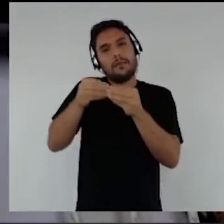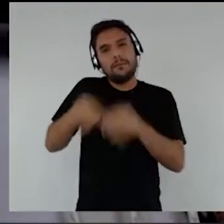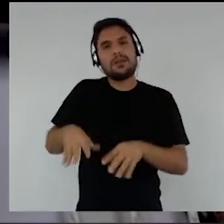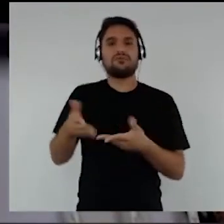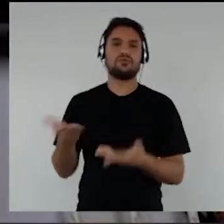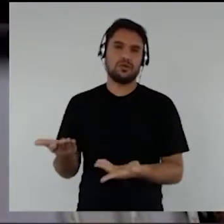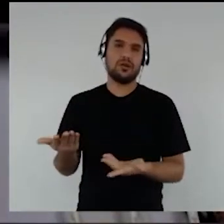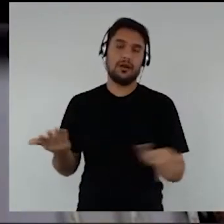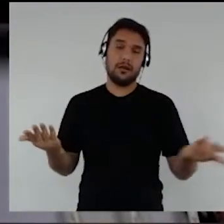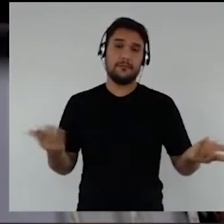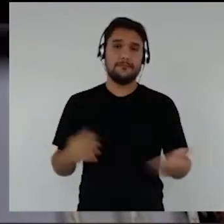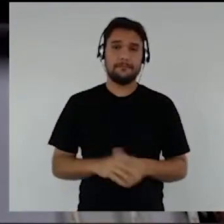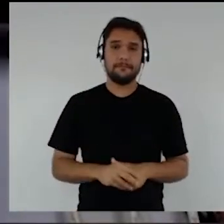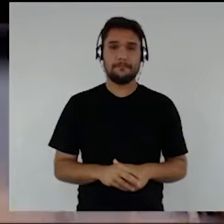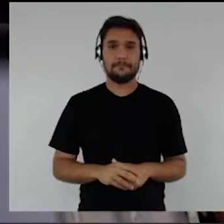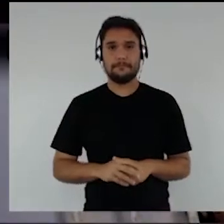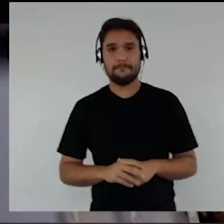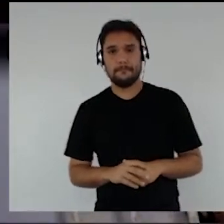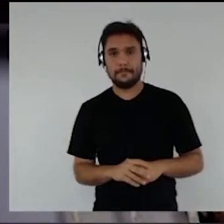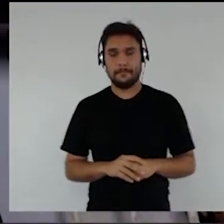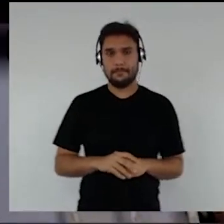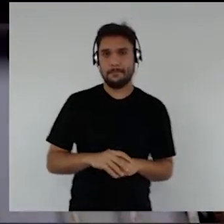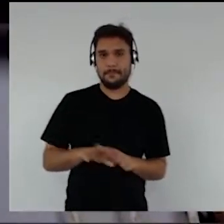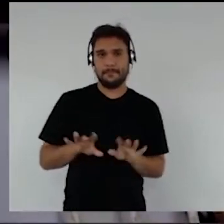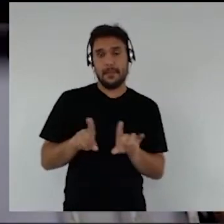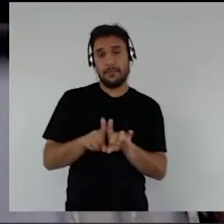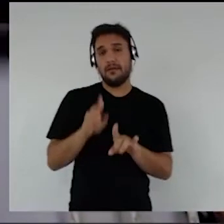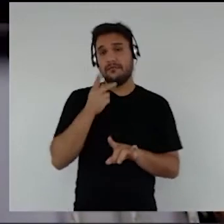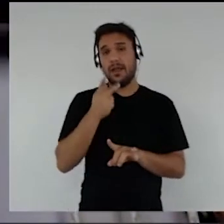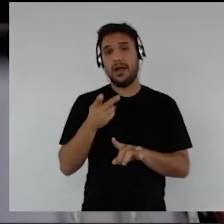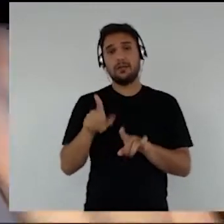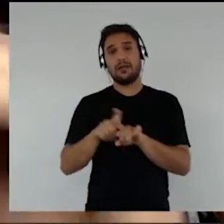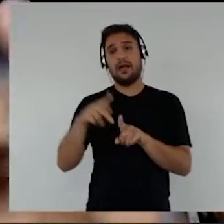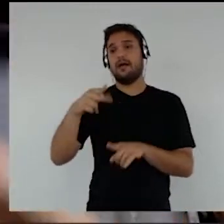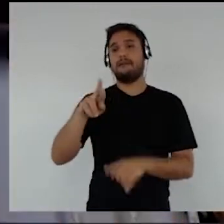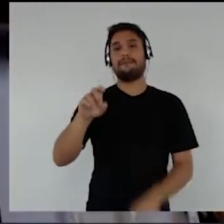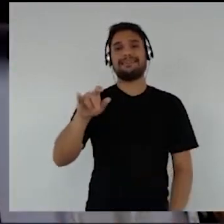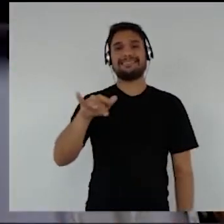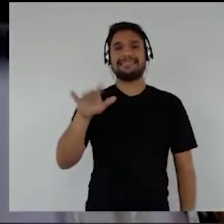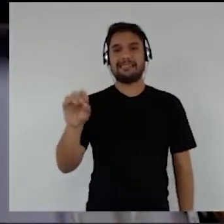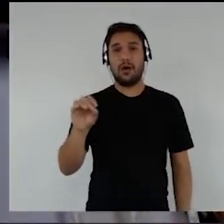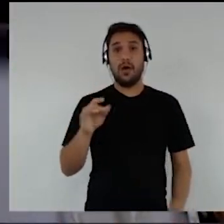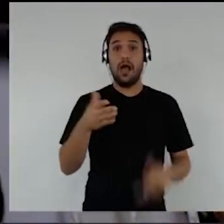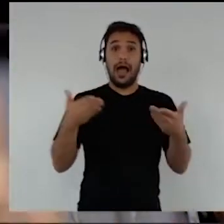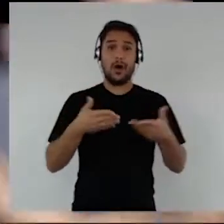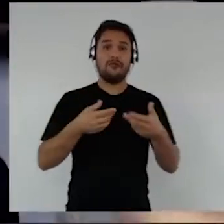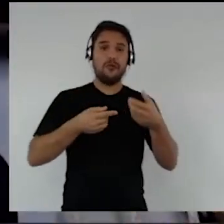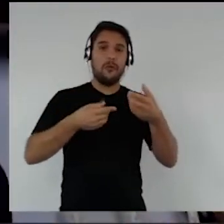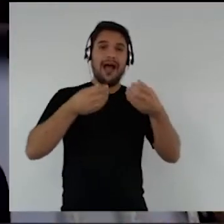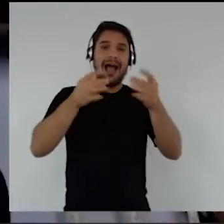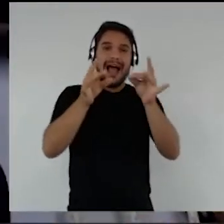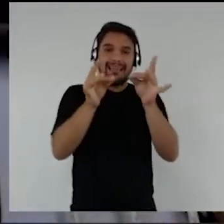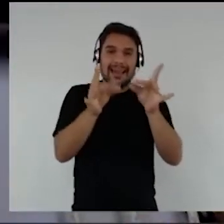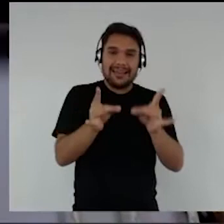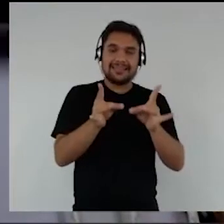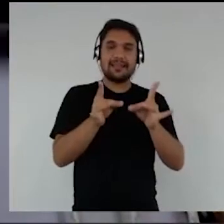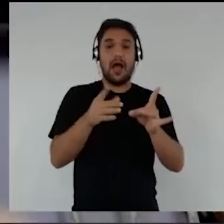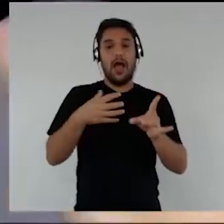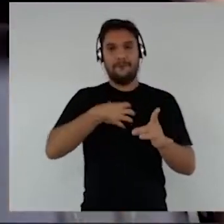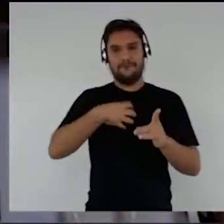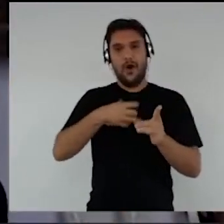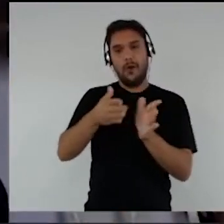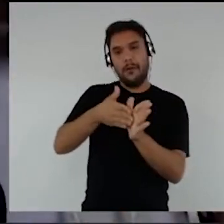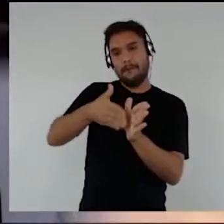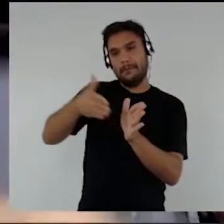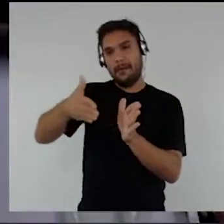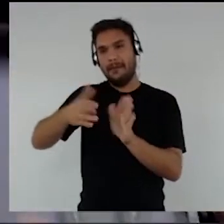né? Inclusive fomentando, como eu falei, prescrição. Agora, entrando no mérito, né, isso é uma questão de forma, né?